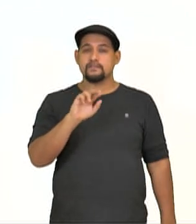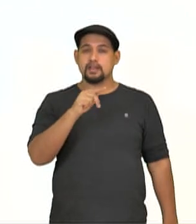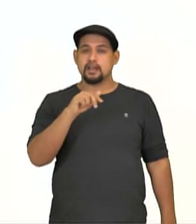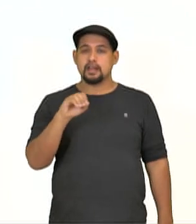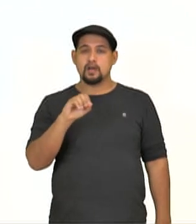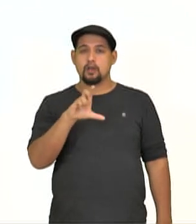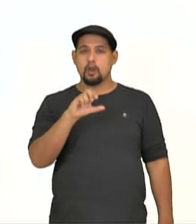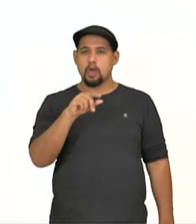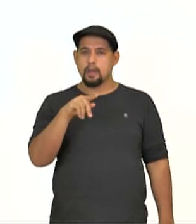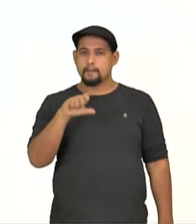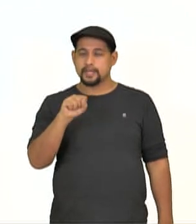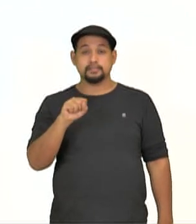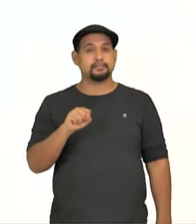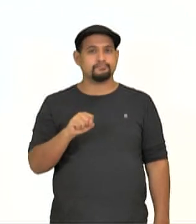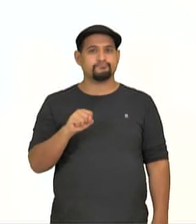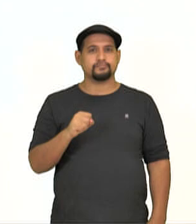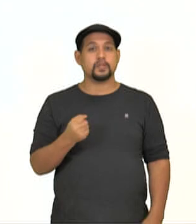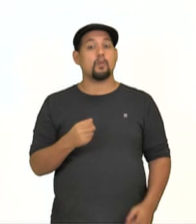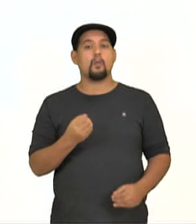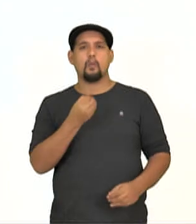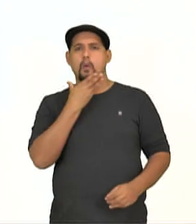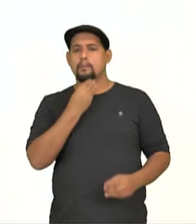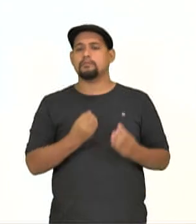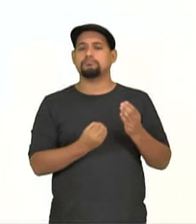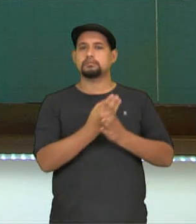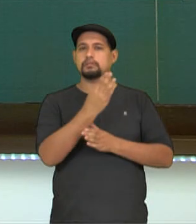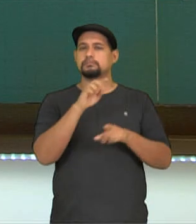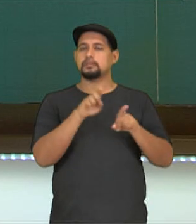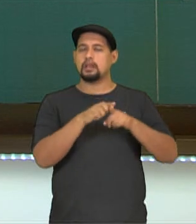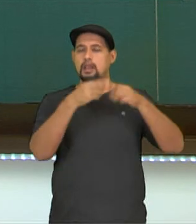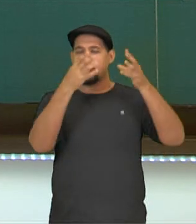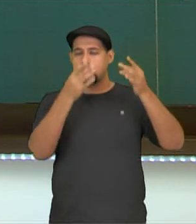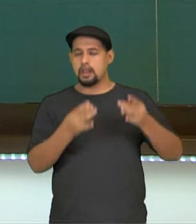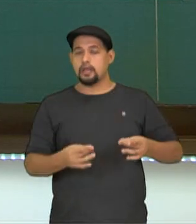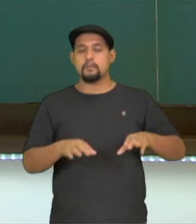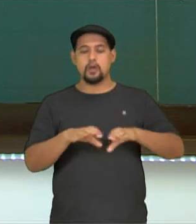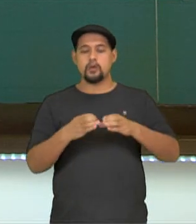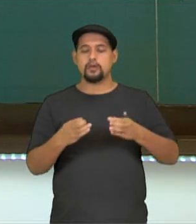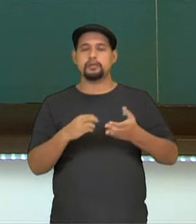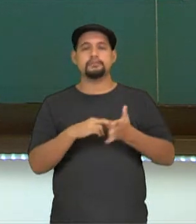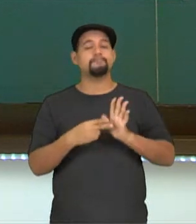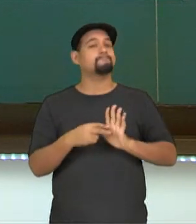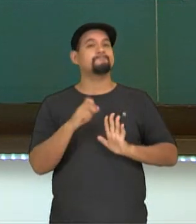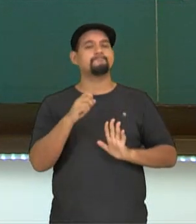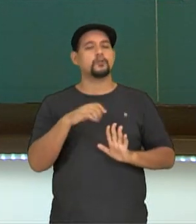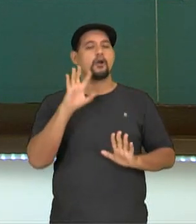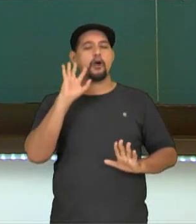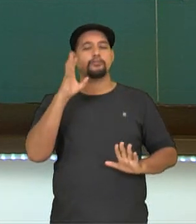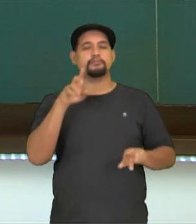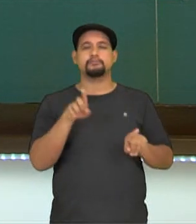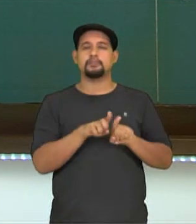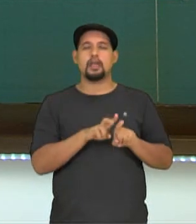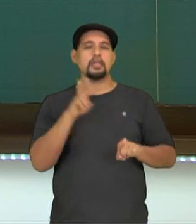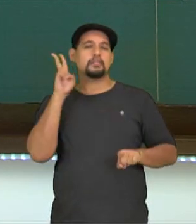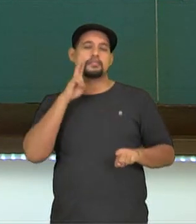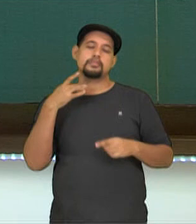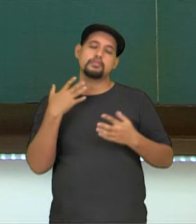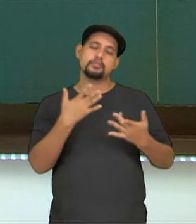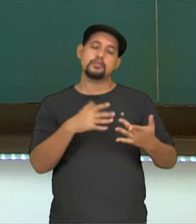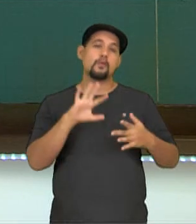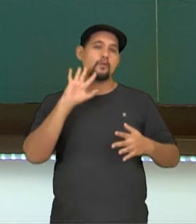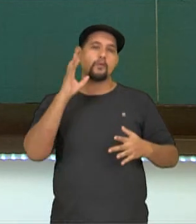da historiografia portuguesa? Crônica histórica. Fala uma crônica que fala realmente de acontecimentos históricos,